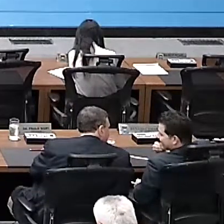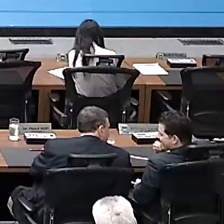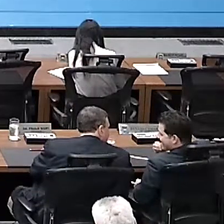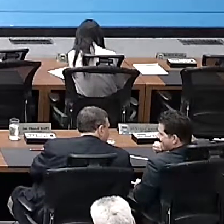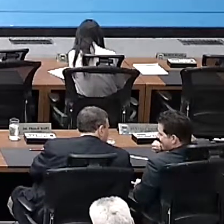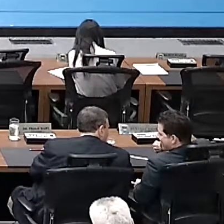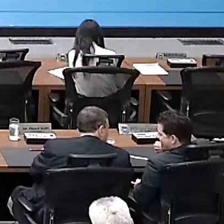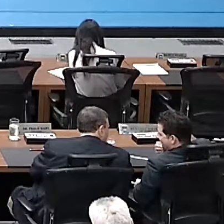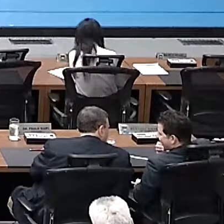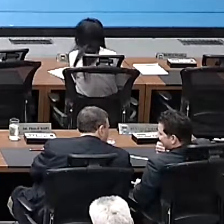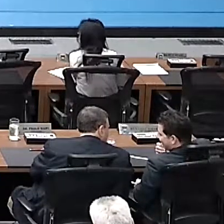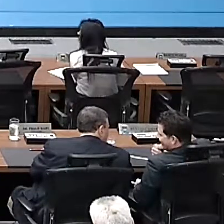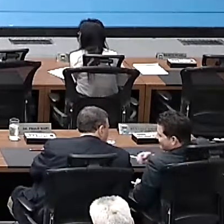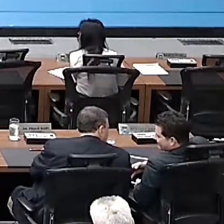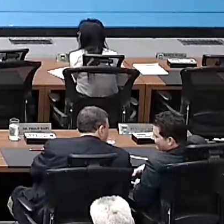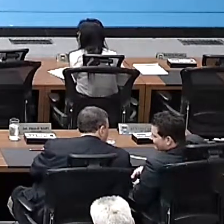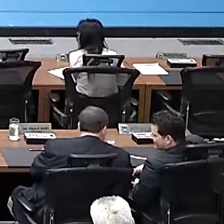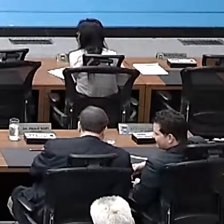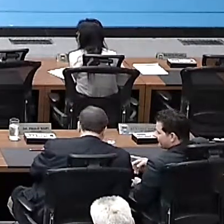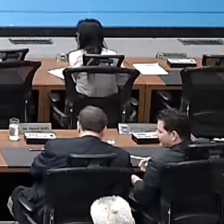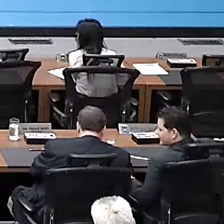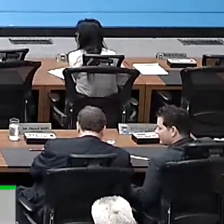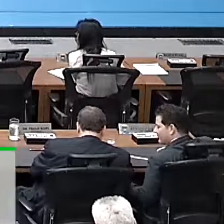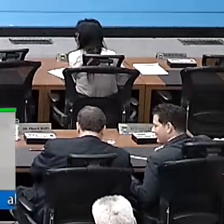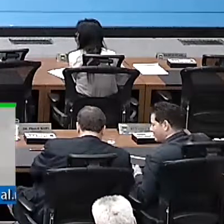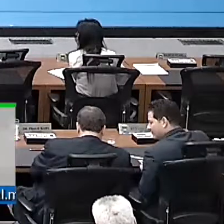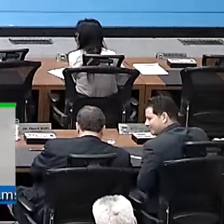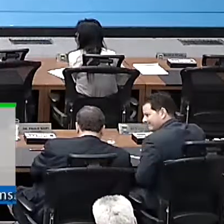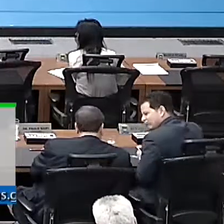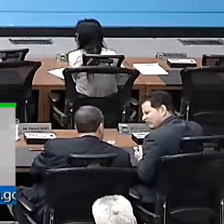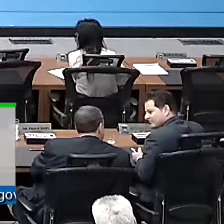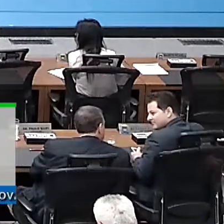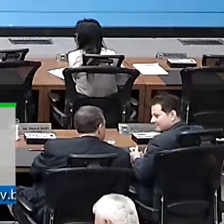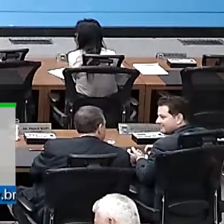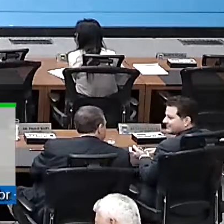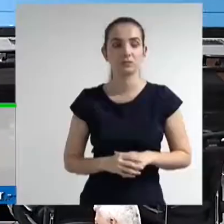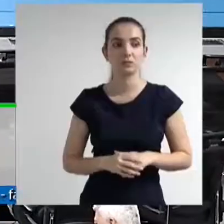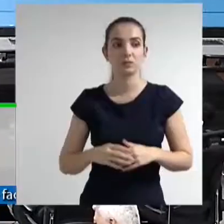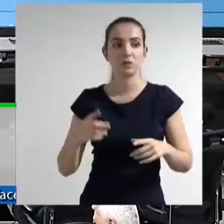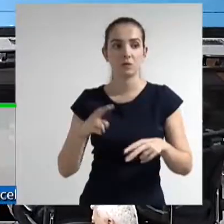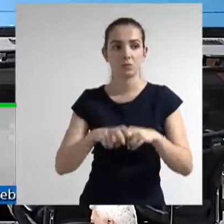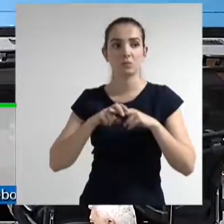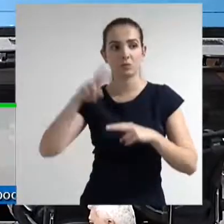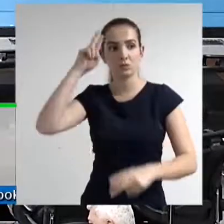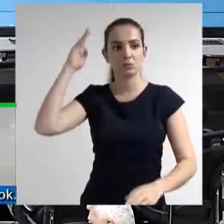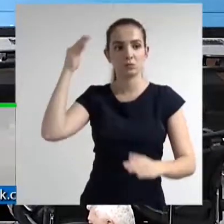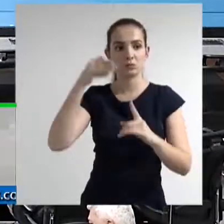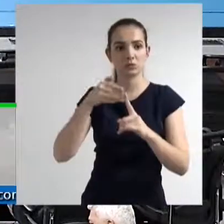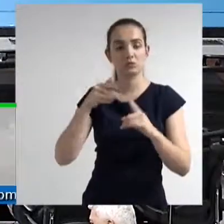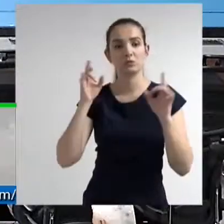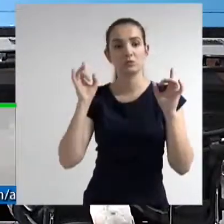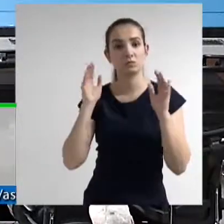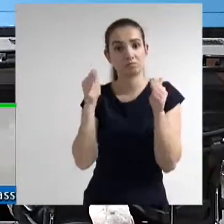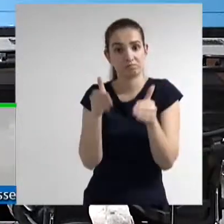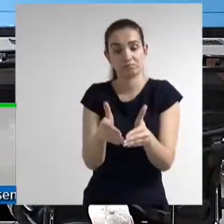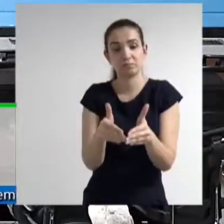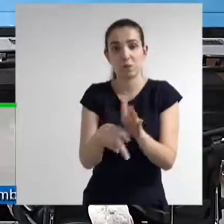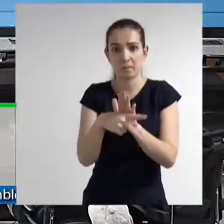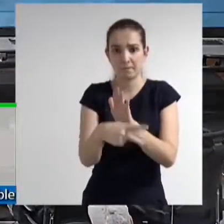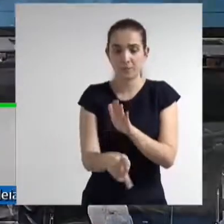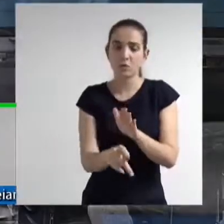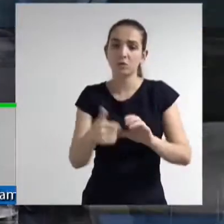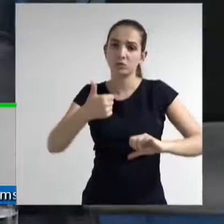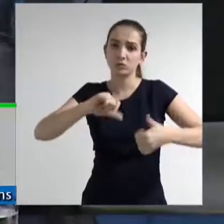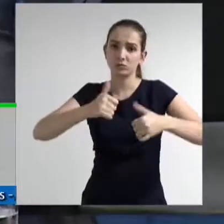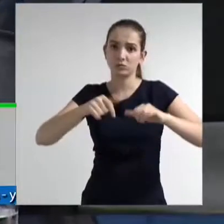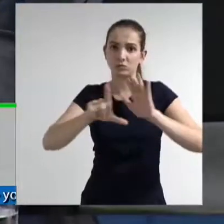Havendo número legal, declaro aberta a presente sessão extraordinária com a finalidade específica de